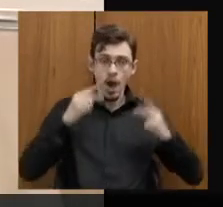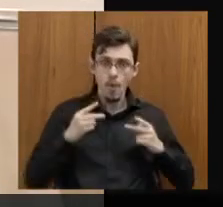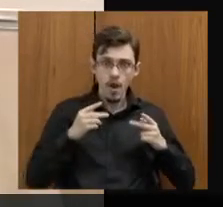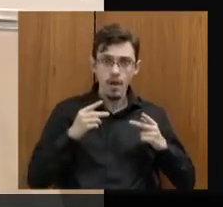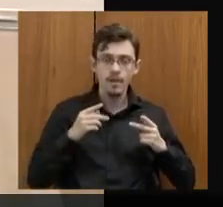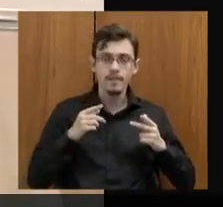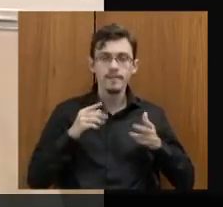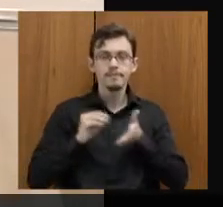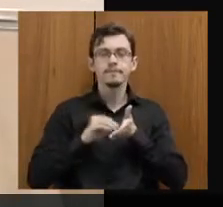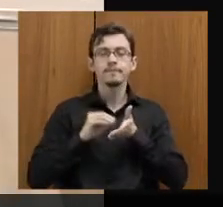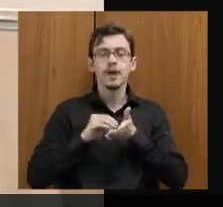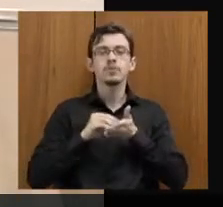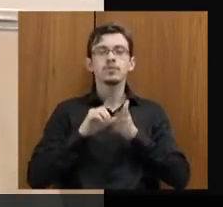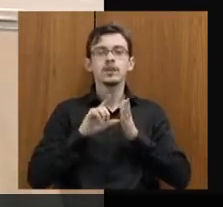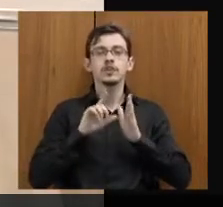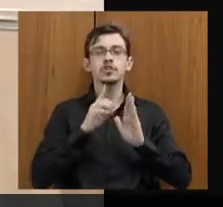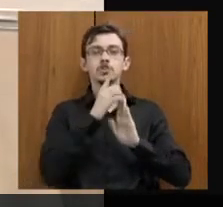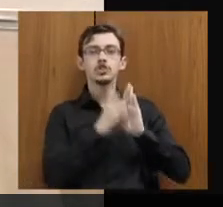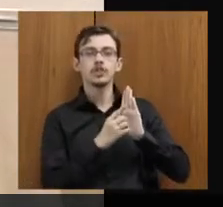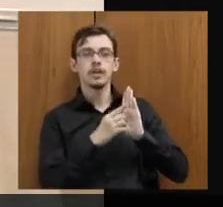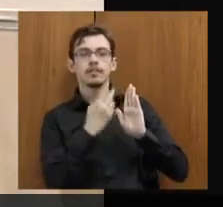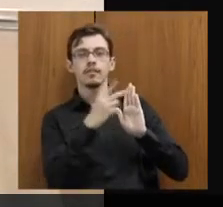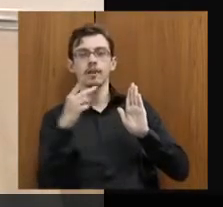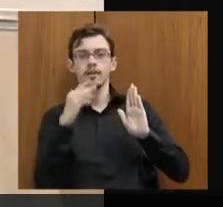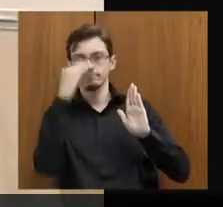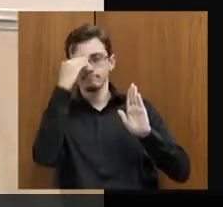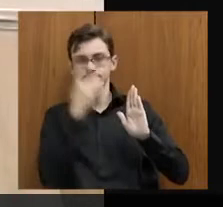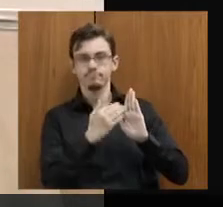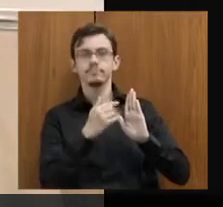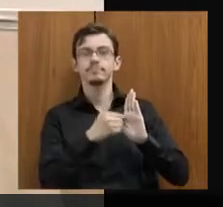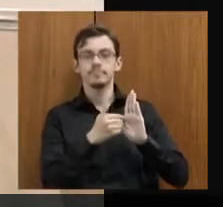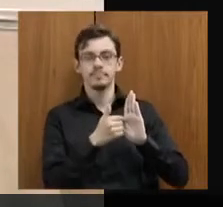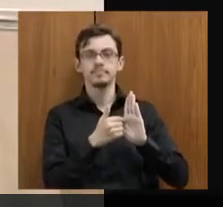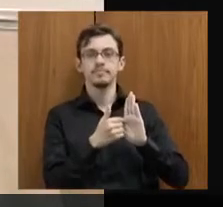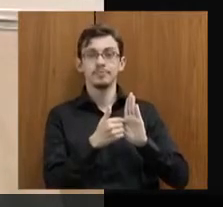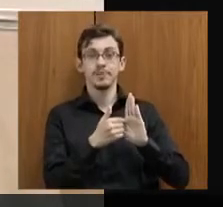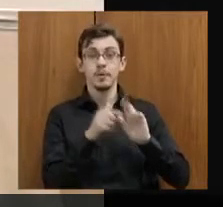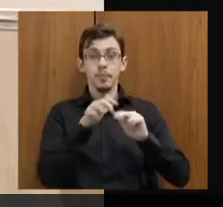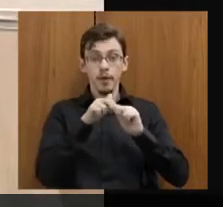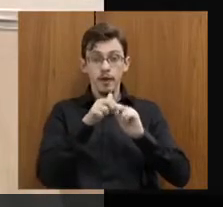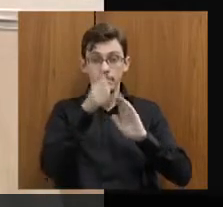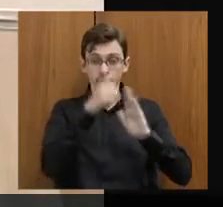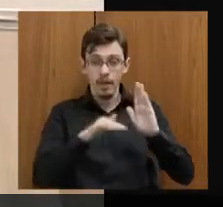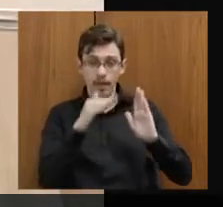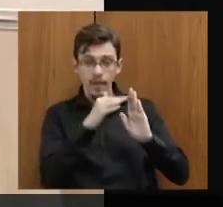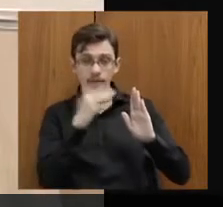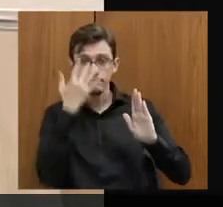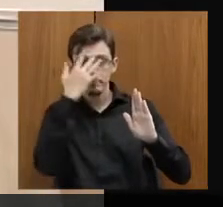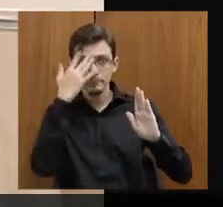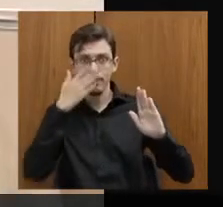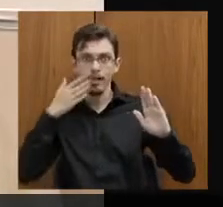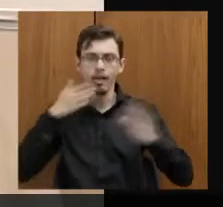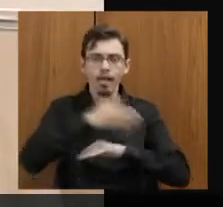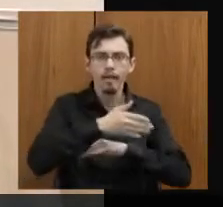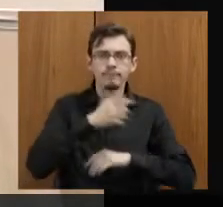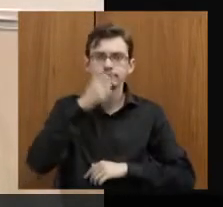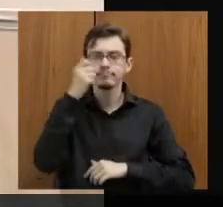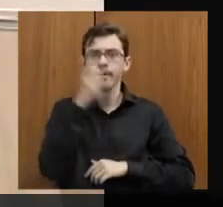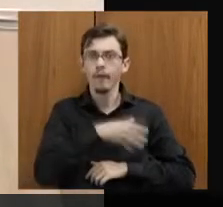questão de respeito às violentas aí dos e tem sofrido inclusive agressões físicas e